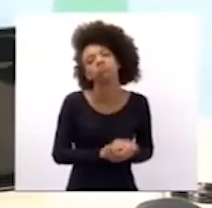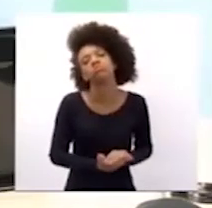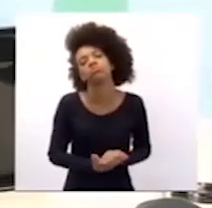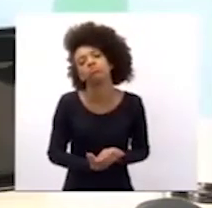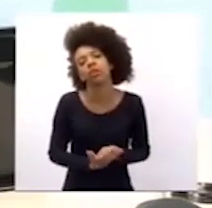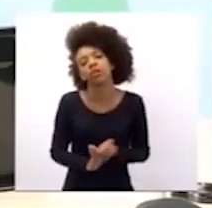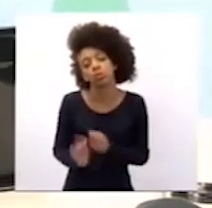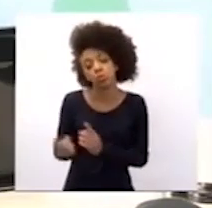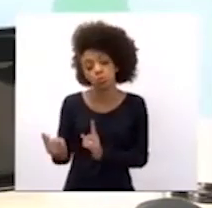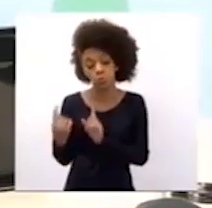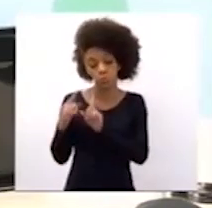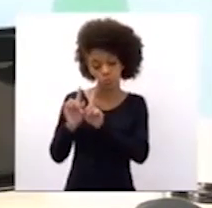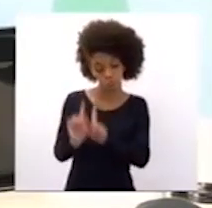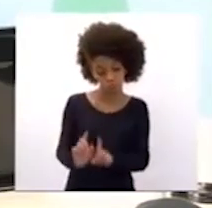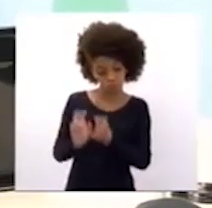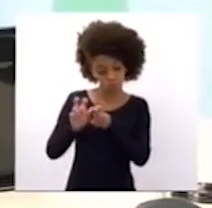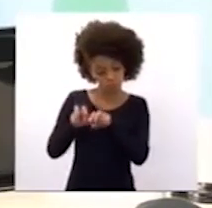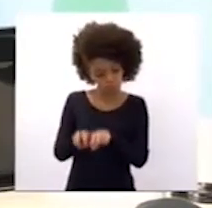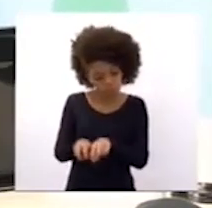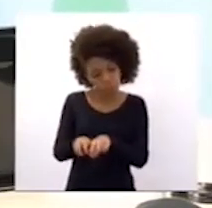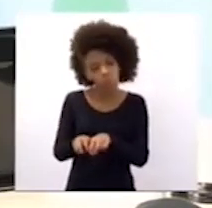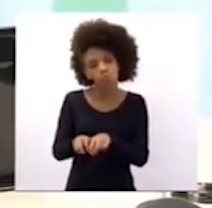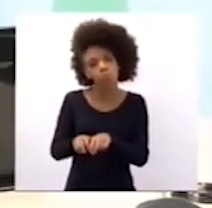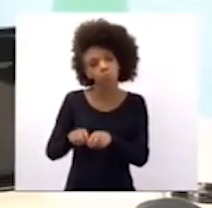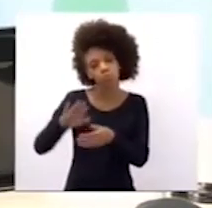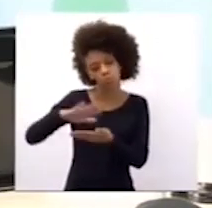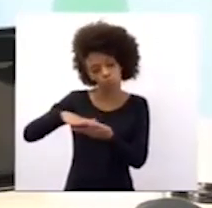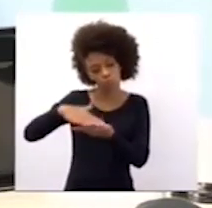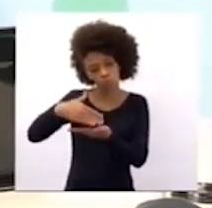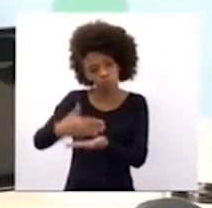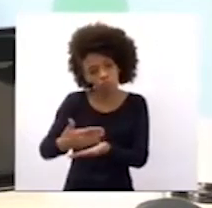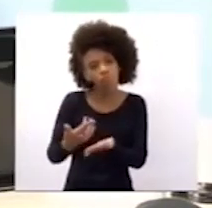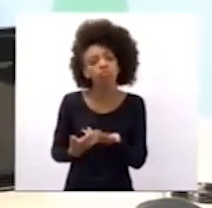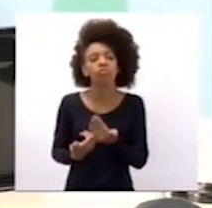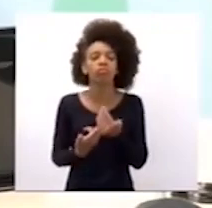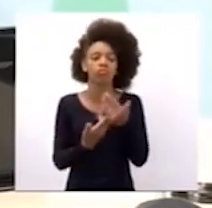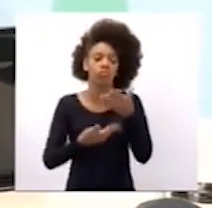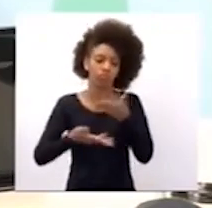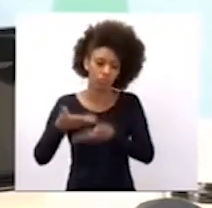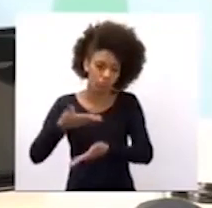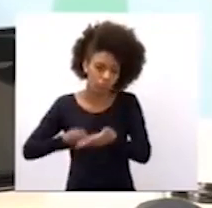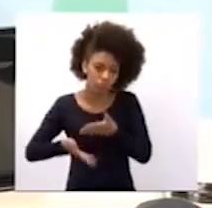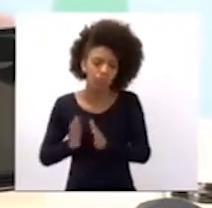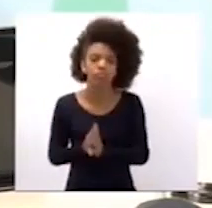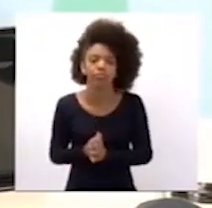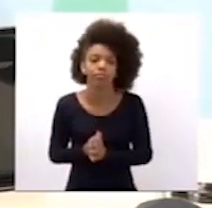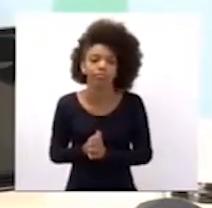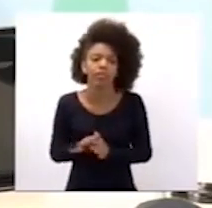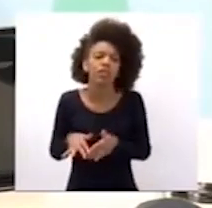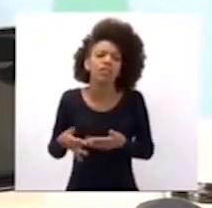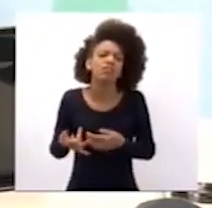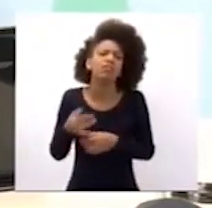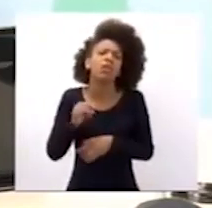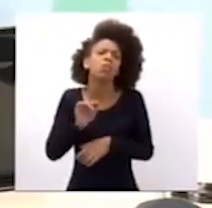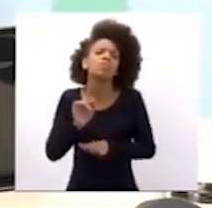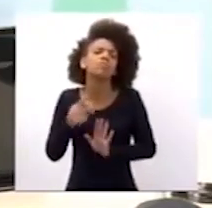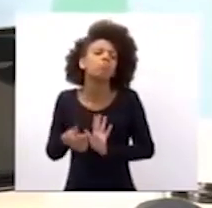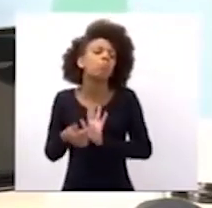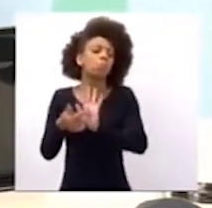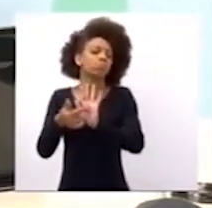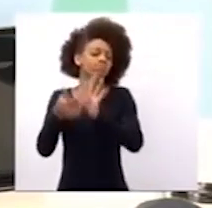diante da tela de um computador, com aula mediada por tecnologia. Então, o que você destaca,